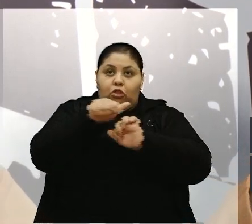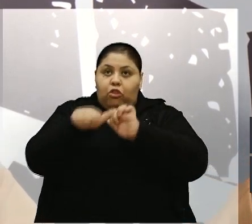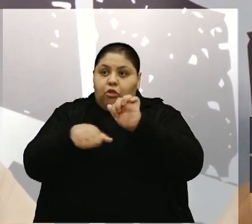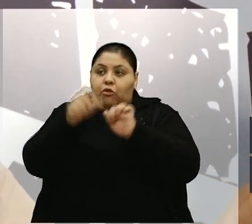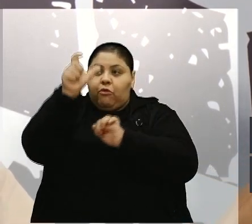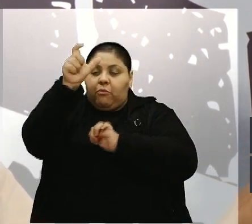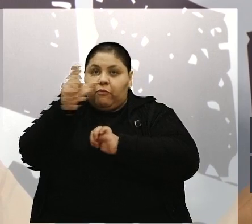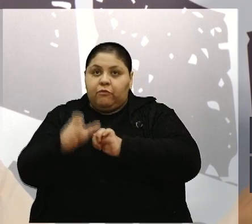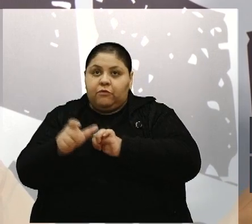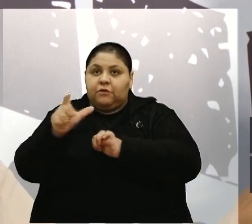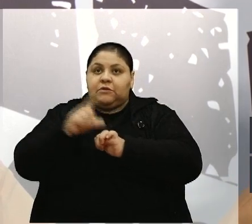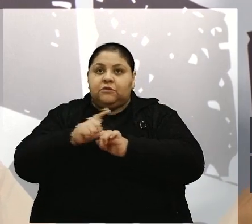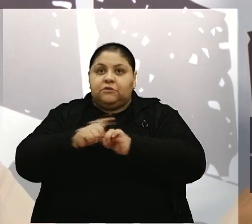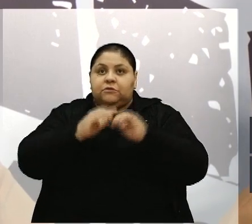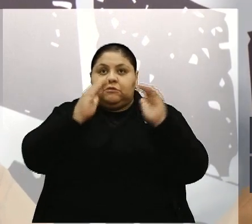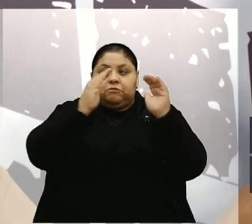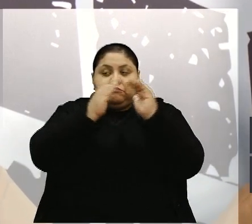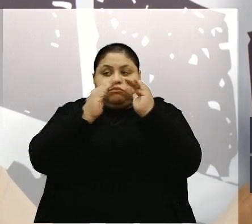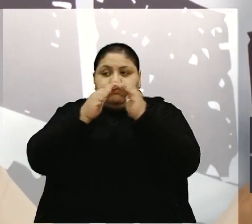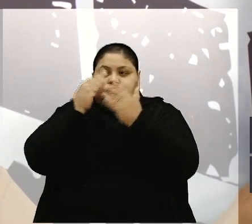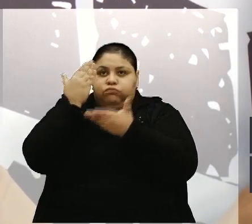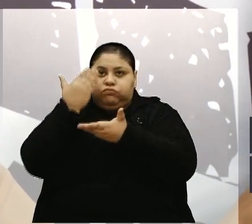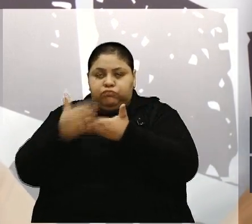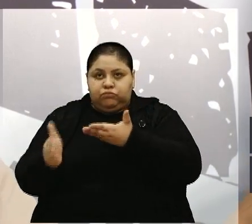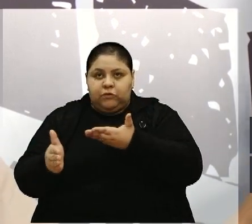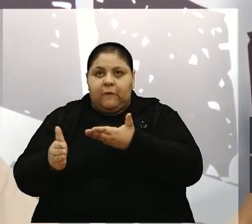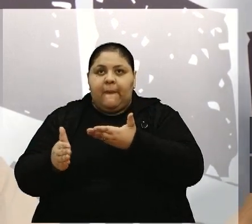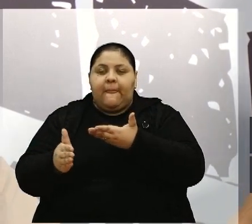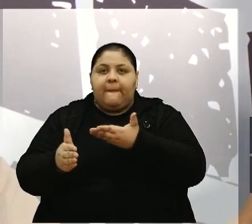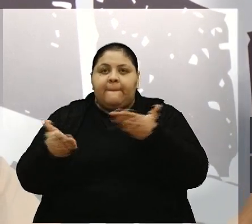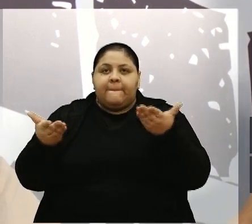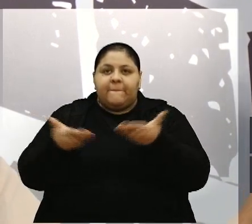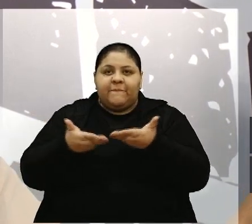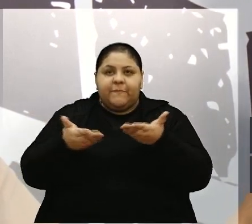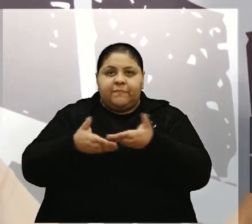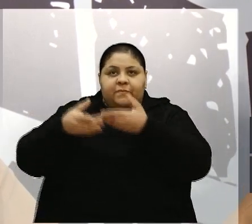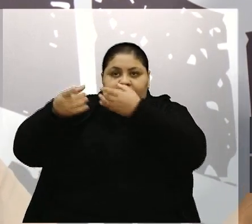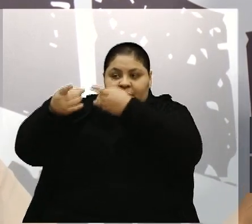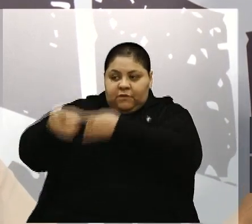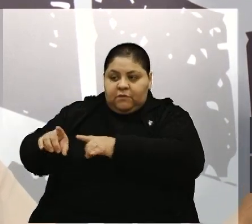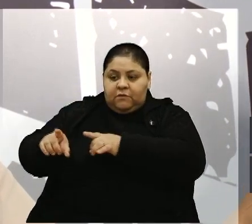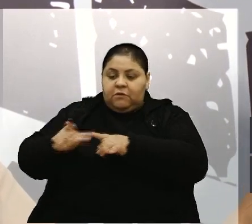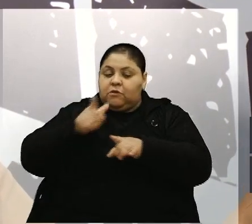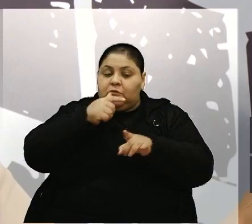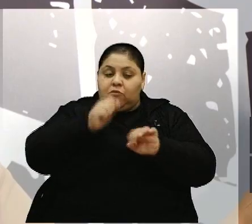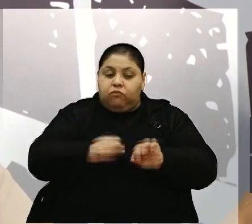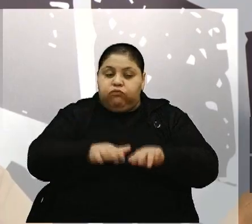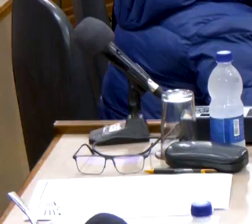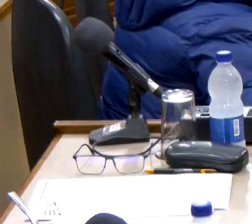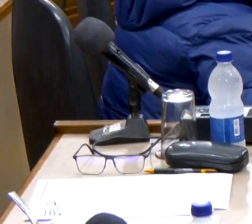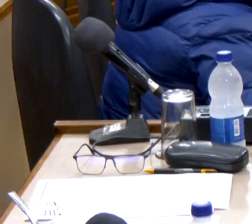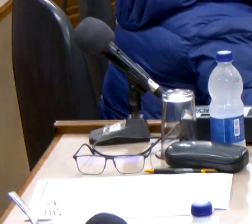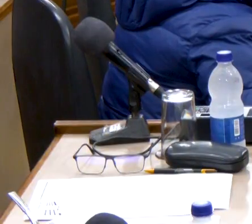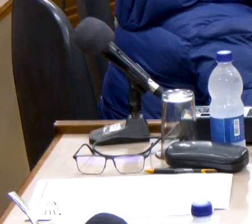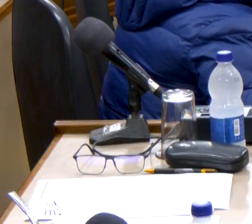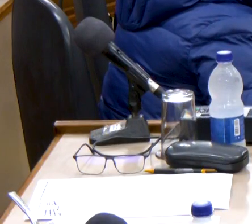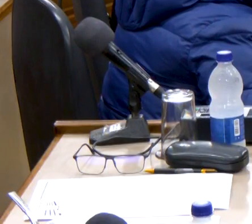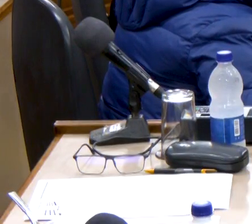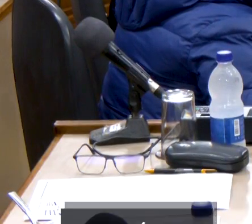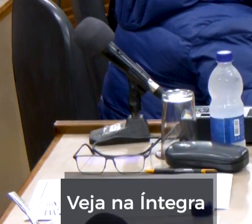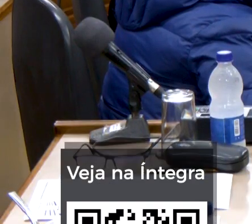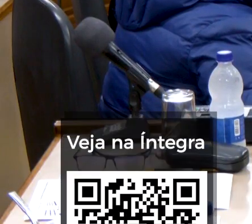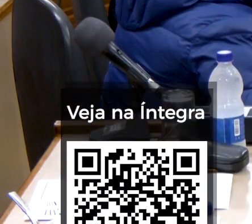que tiveram suas casas perdidas, essas pessoas que estão prejudicadas por esses alagamentos que deu nos últimos dias. Zé